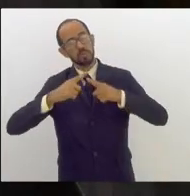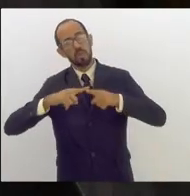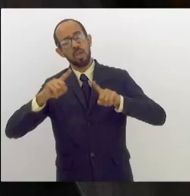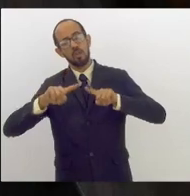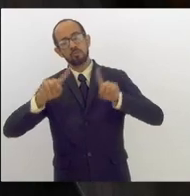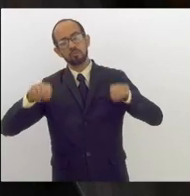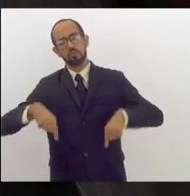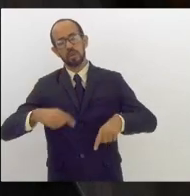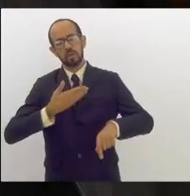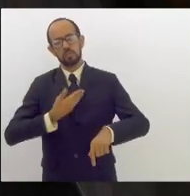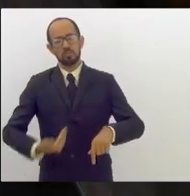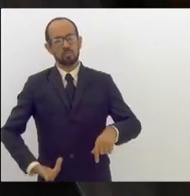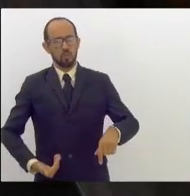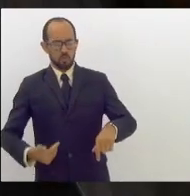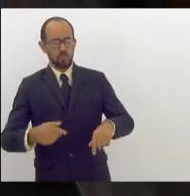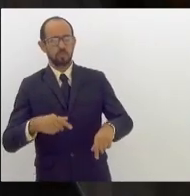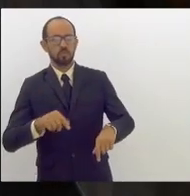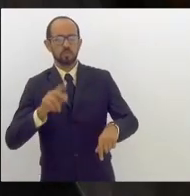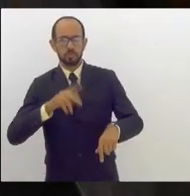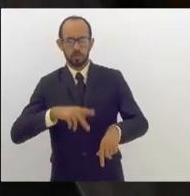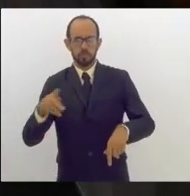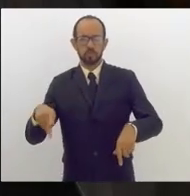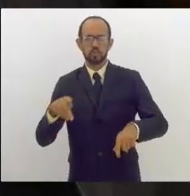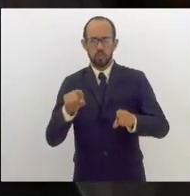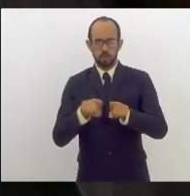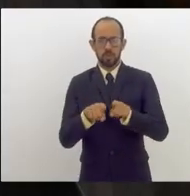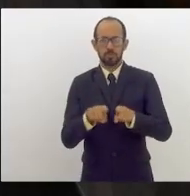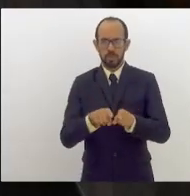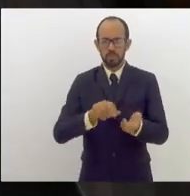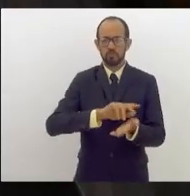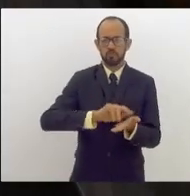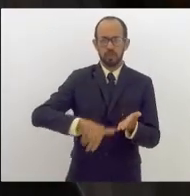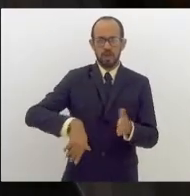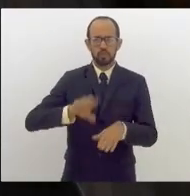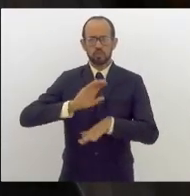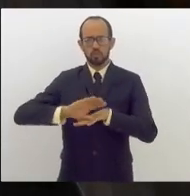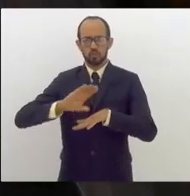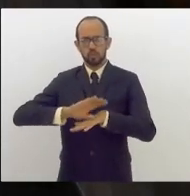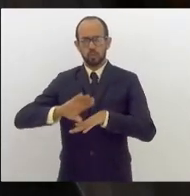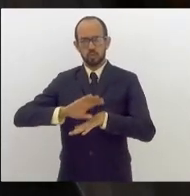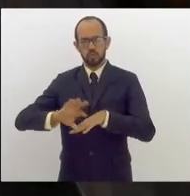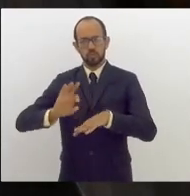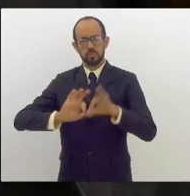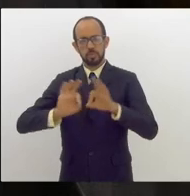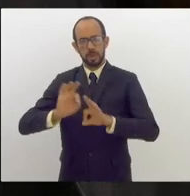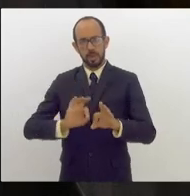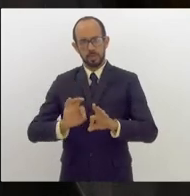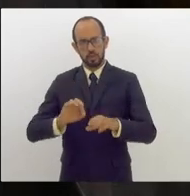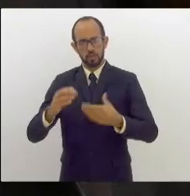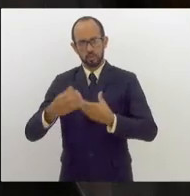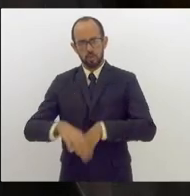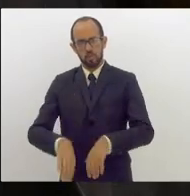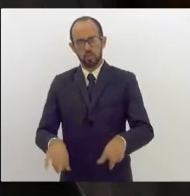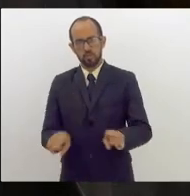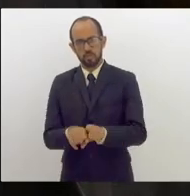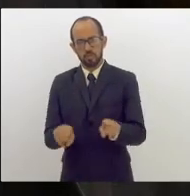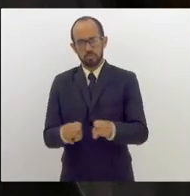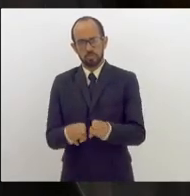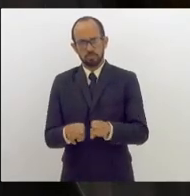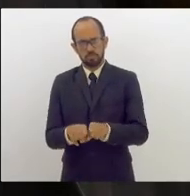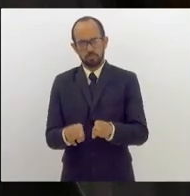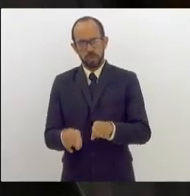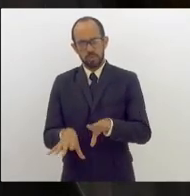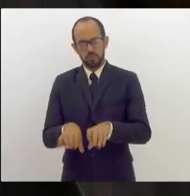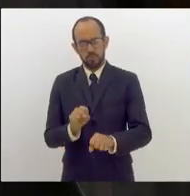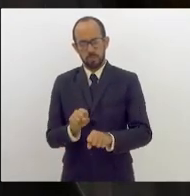honrado por ter ser professor de diversos cursos preparatórios para os concursos e de formação dos novos